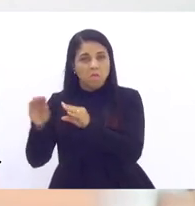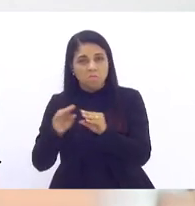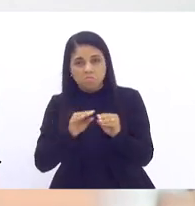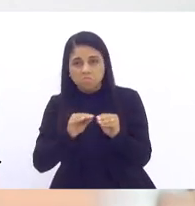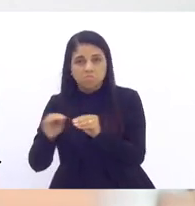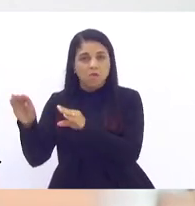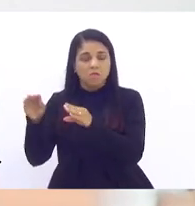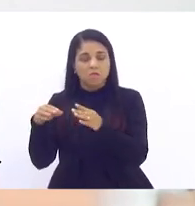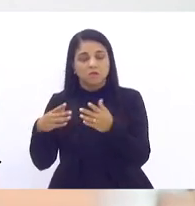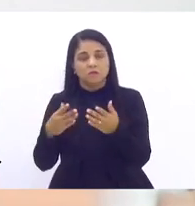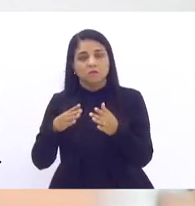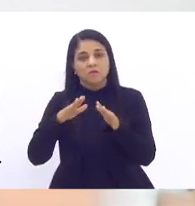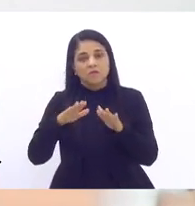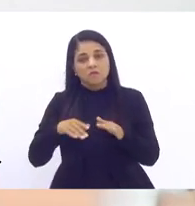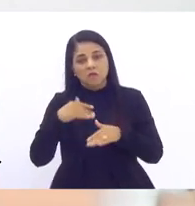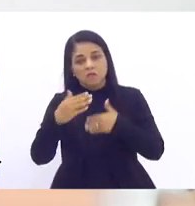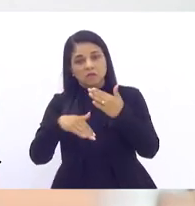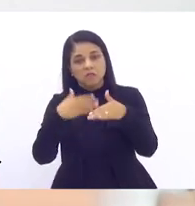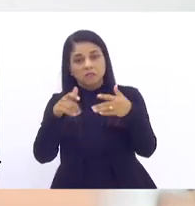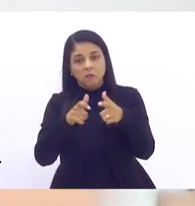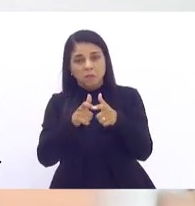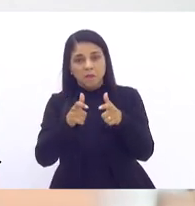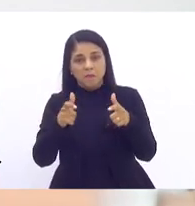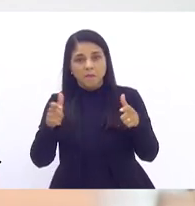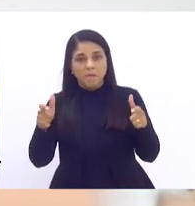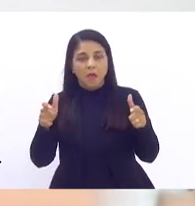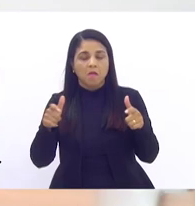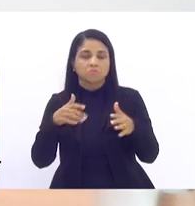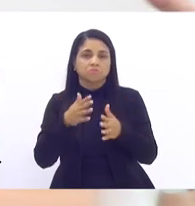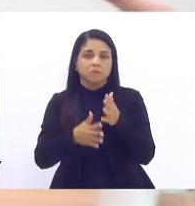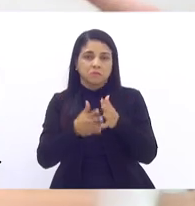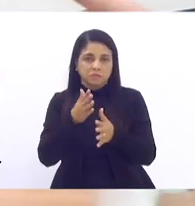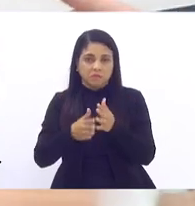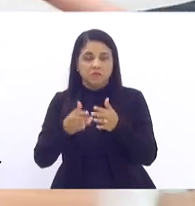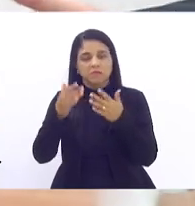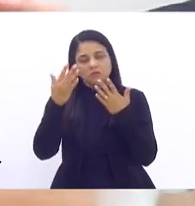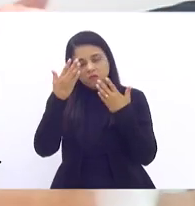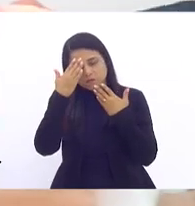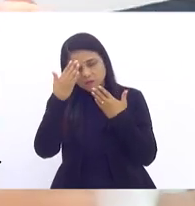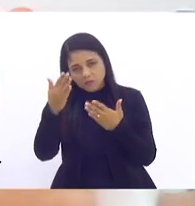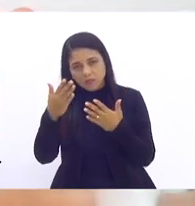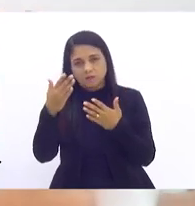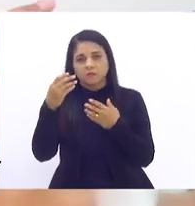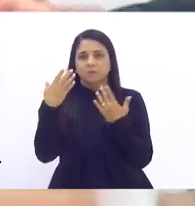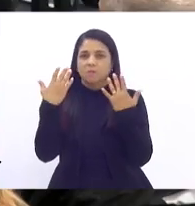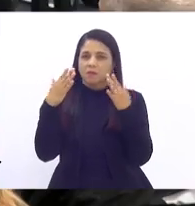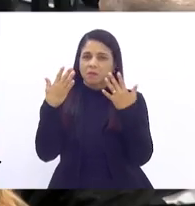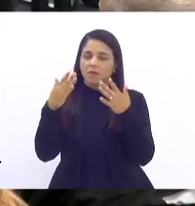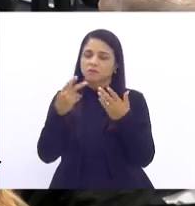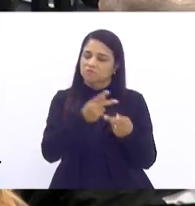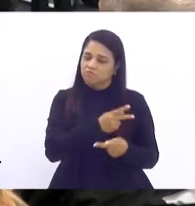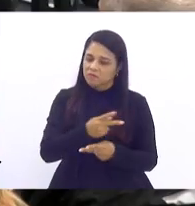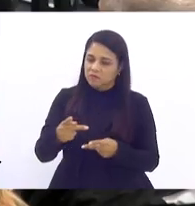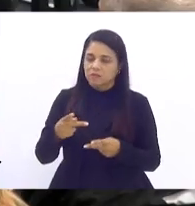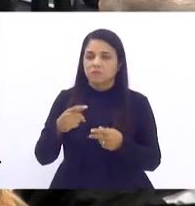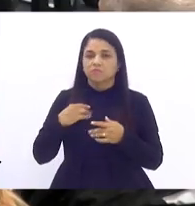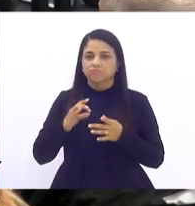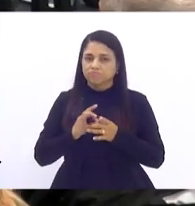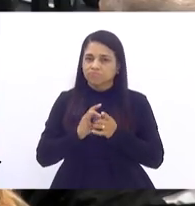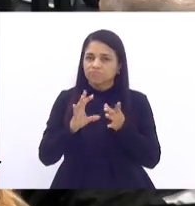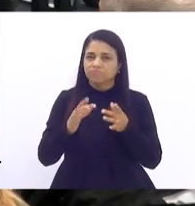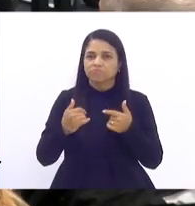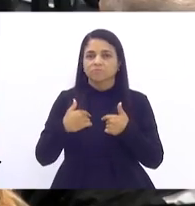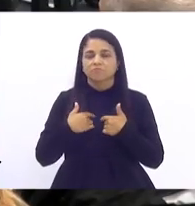aqui o crescimento desordenado Tá bom muito obrigado Parabéns aí muito obrigado pela visita do Senhor Conte conosco aqui